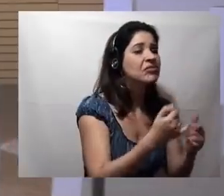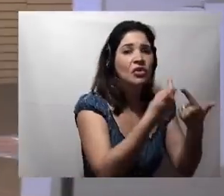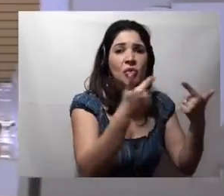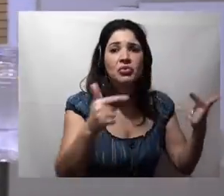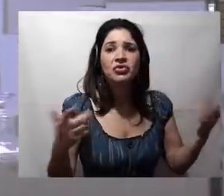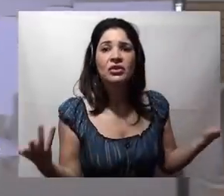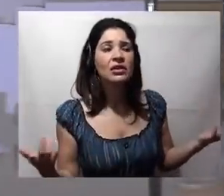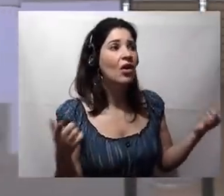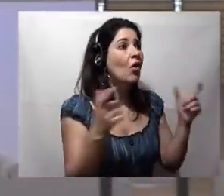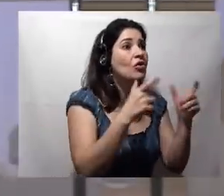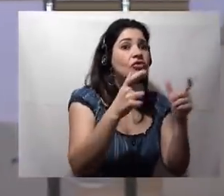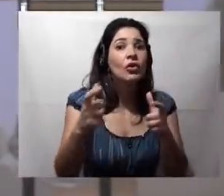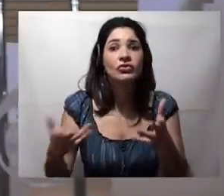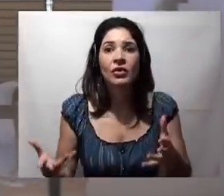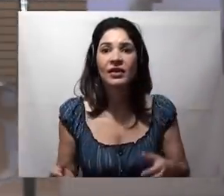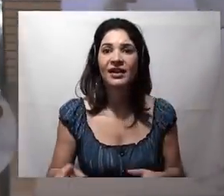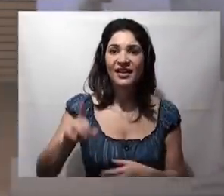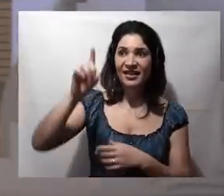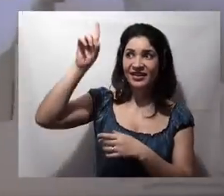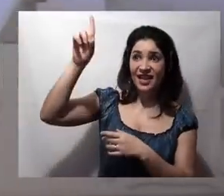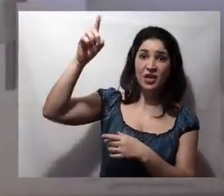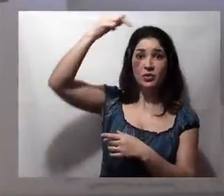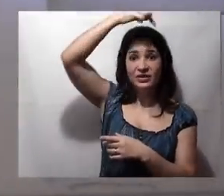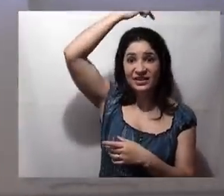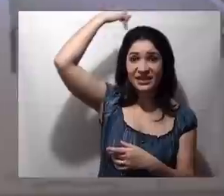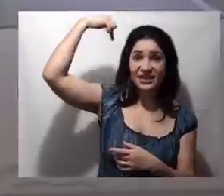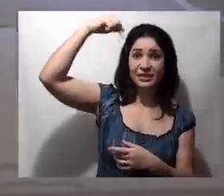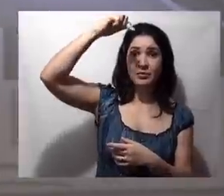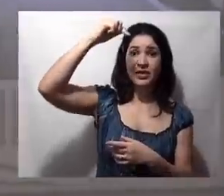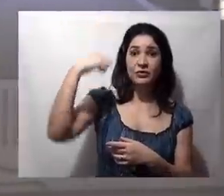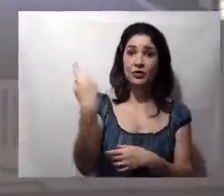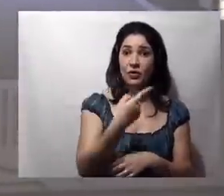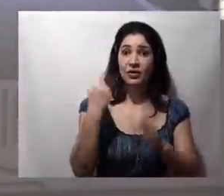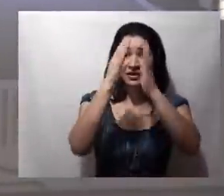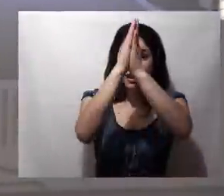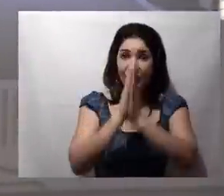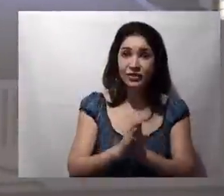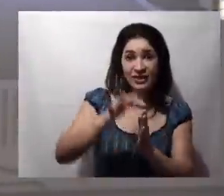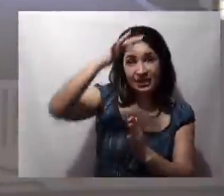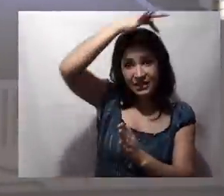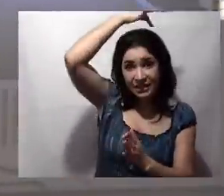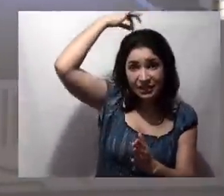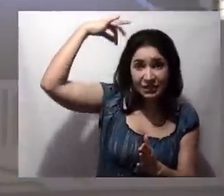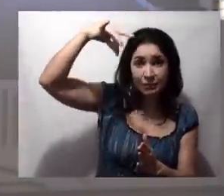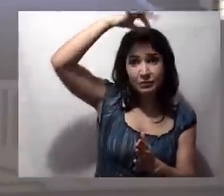que os seus adoradores o adorem pela fé em espírito em verdade